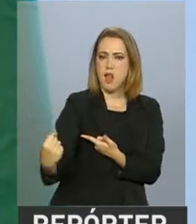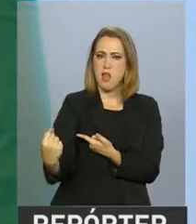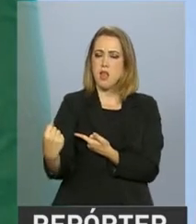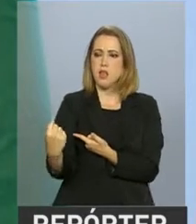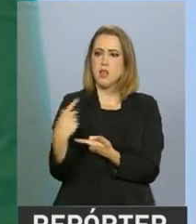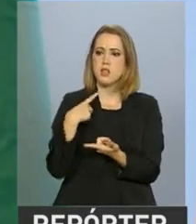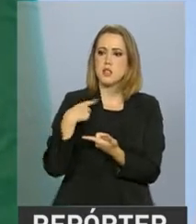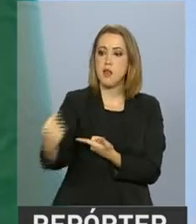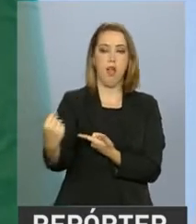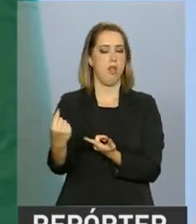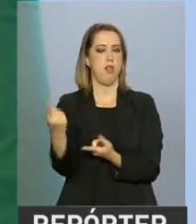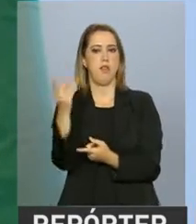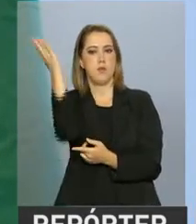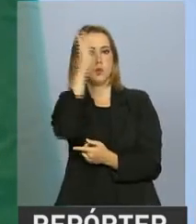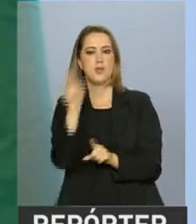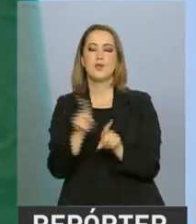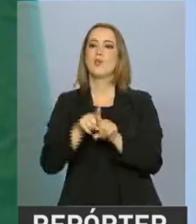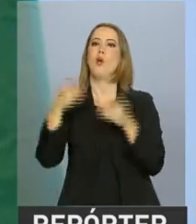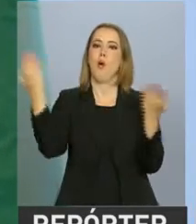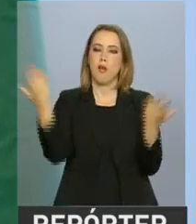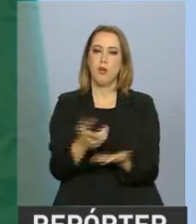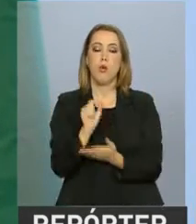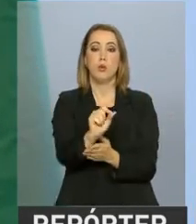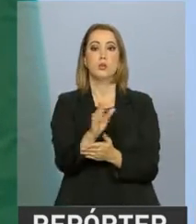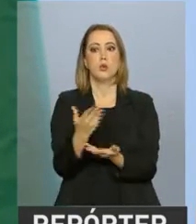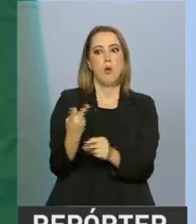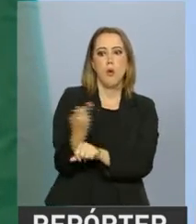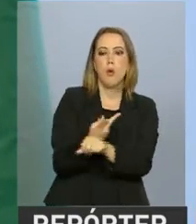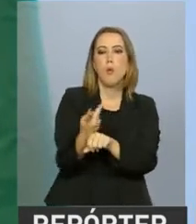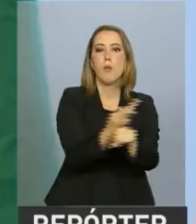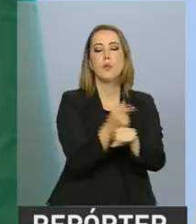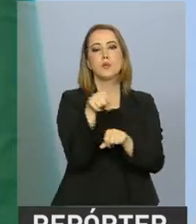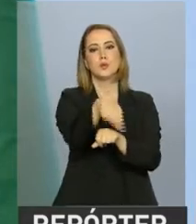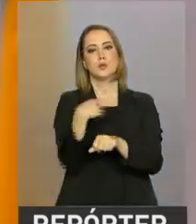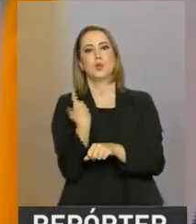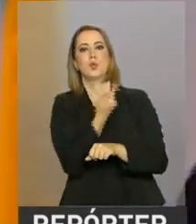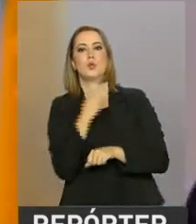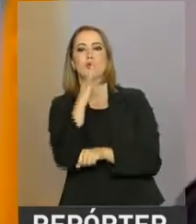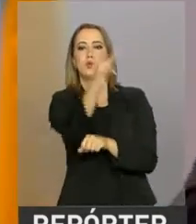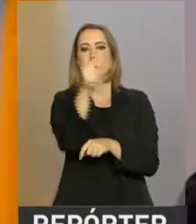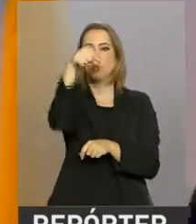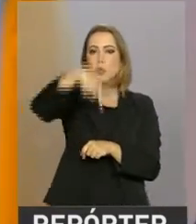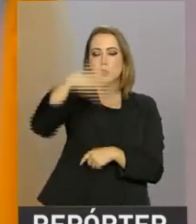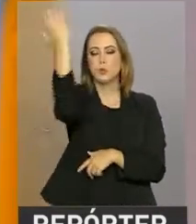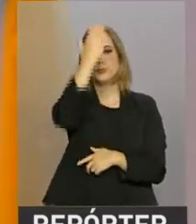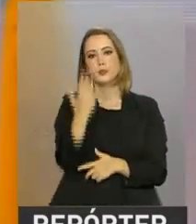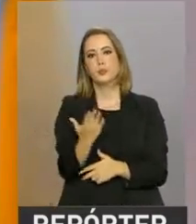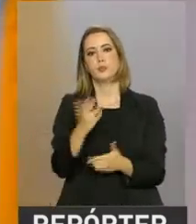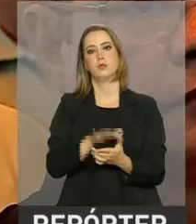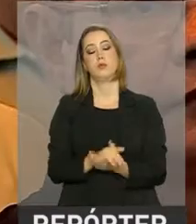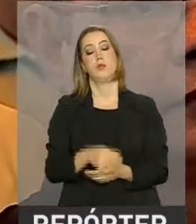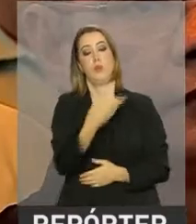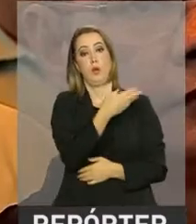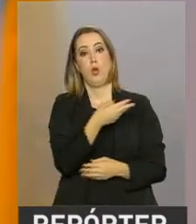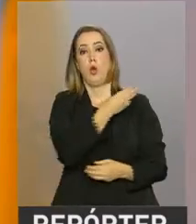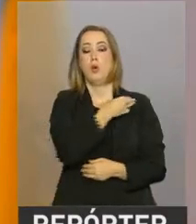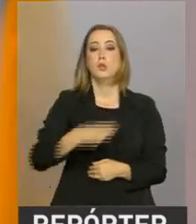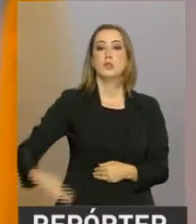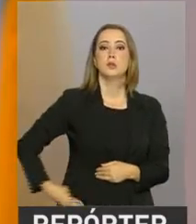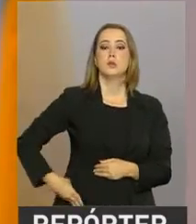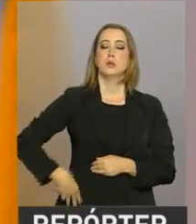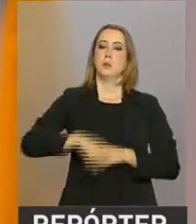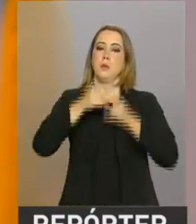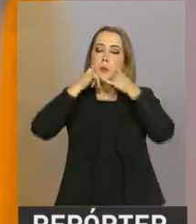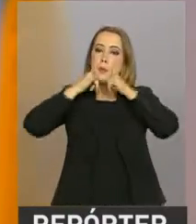a um passado grandioso para a Vale. Ele serviu de bússola para o nosso futuro. O ministro de Minas e Energia destacou o significado